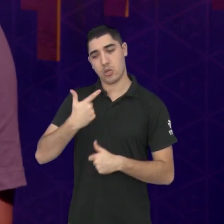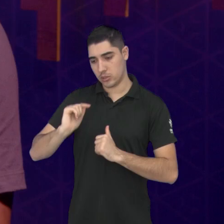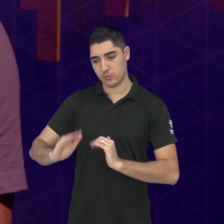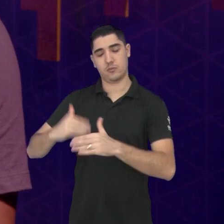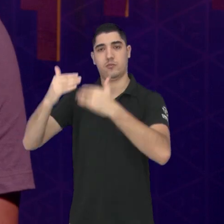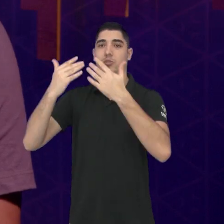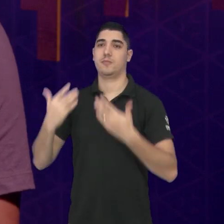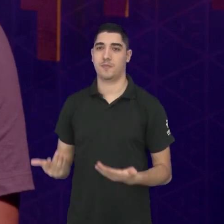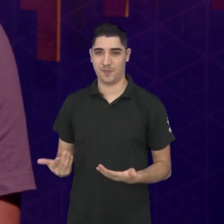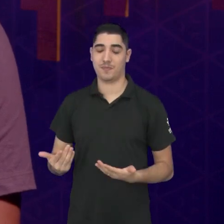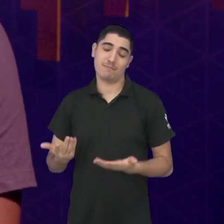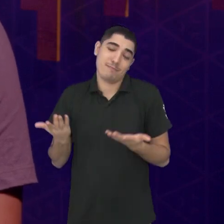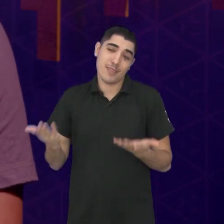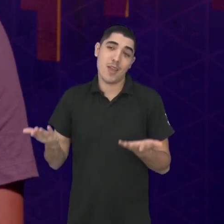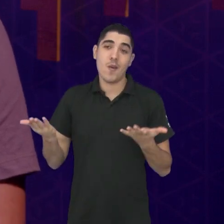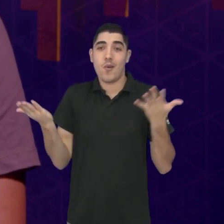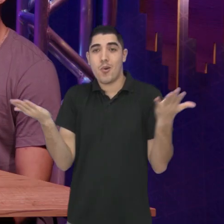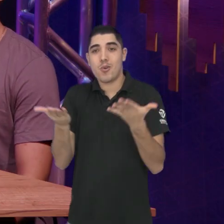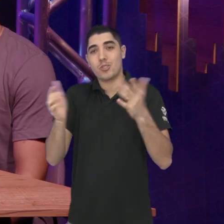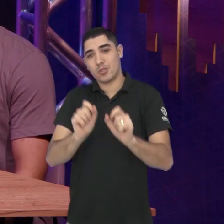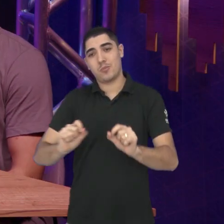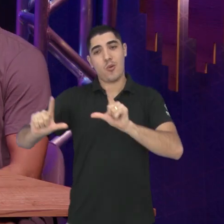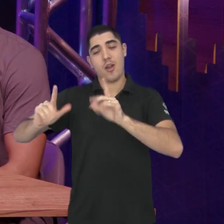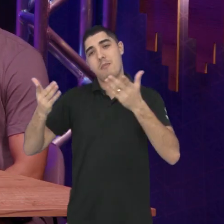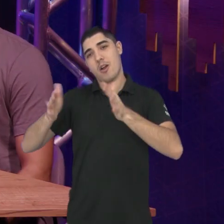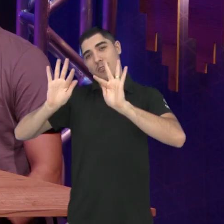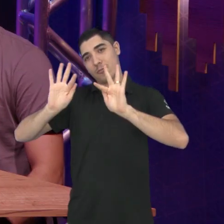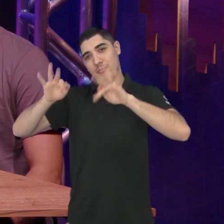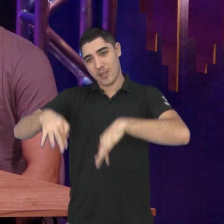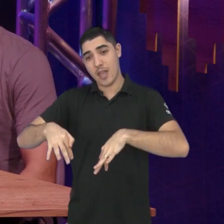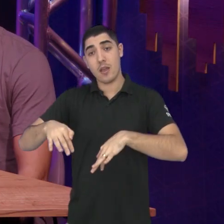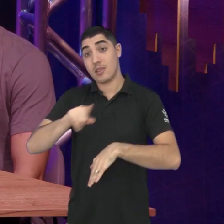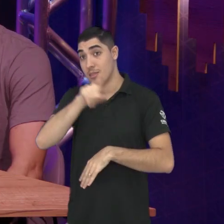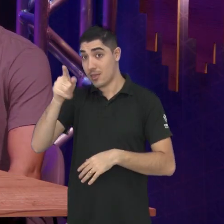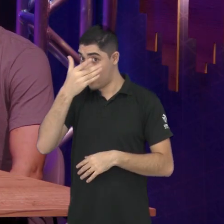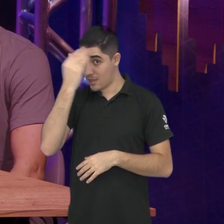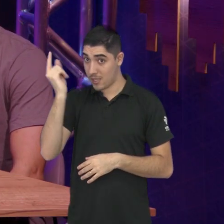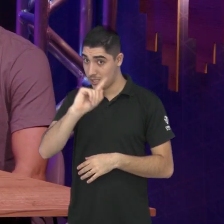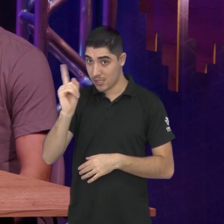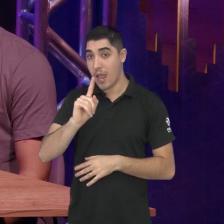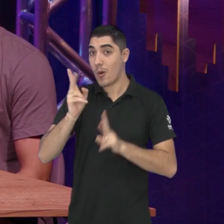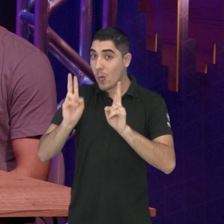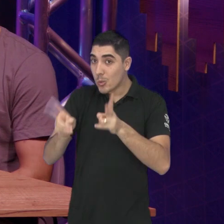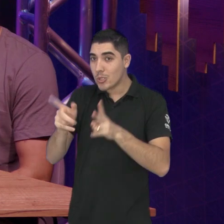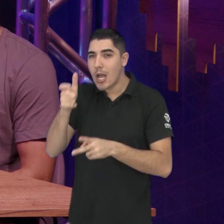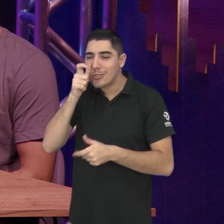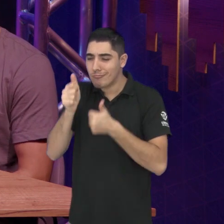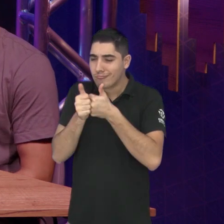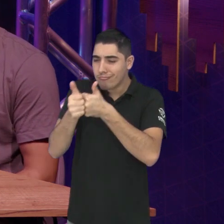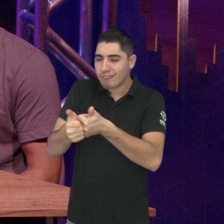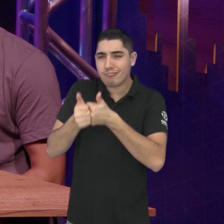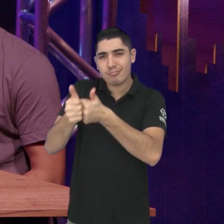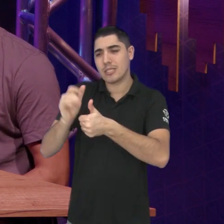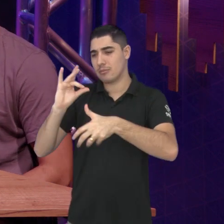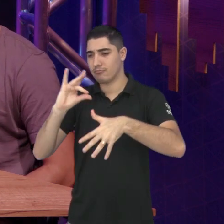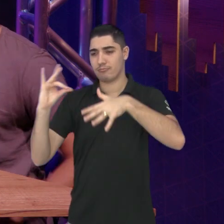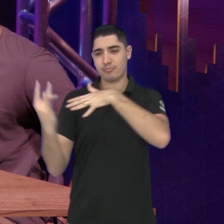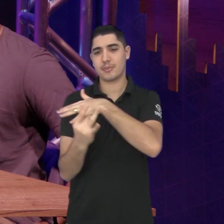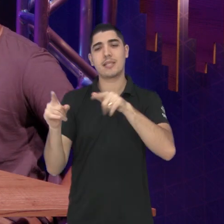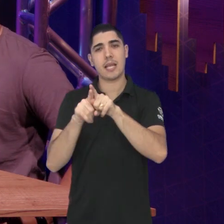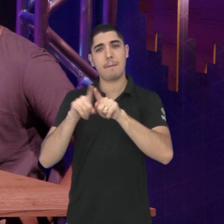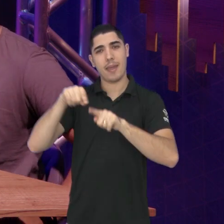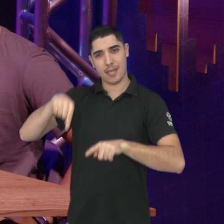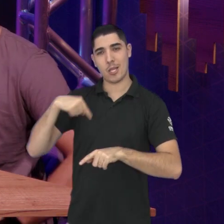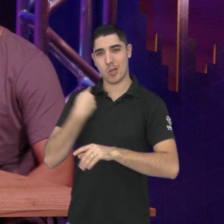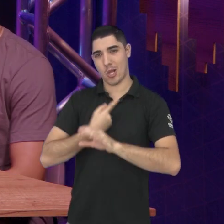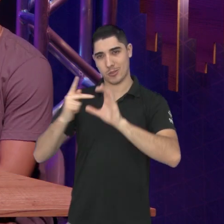gente tem que evoluir como pessoa, né? Então é isso, galera. O Pode Ser de hoje fica por aqui. Não esqueça de acompanhar a gente aí em todas